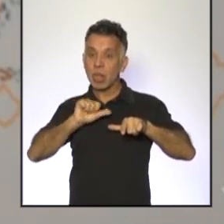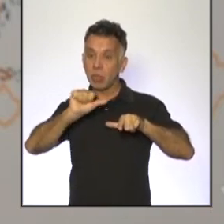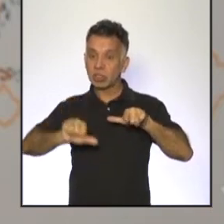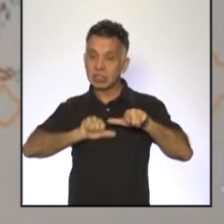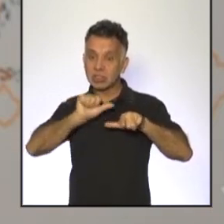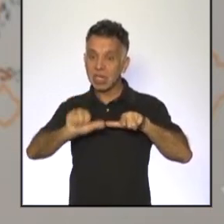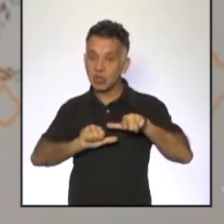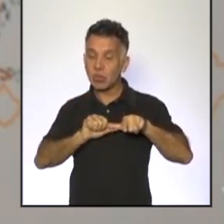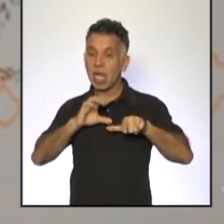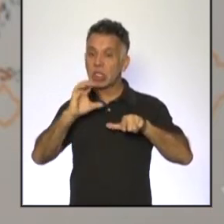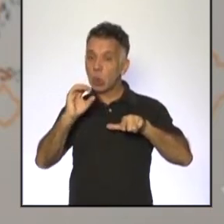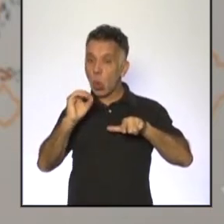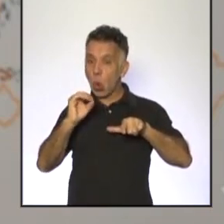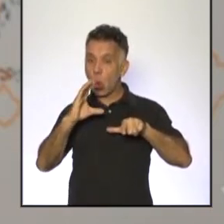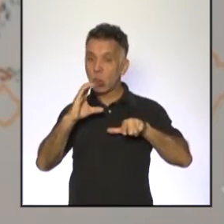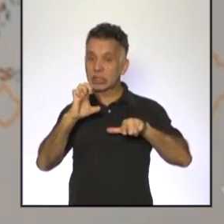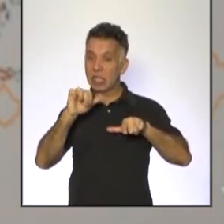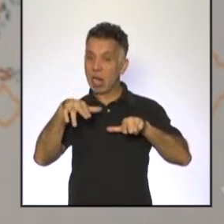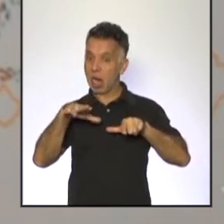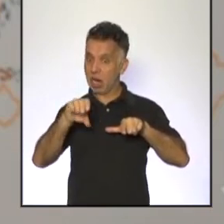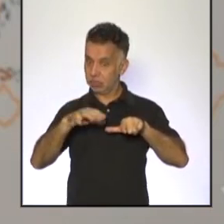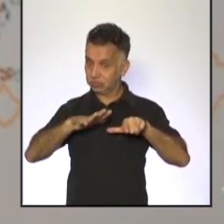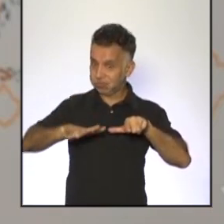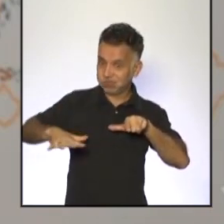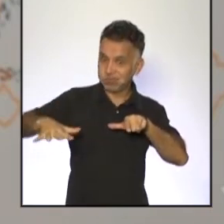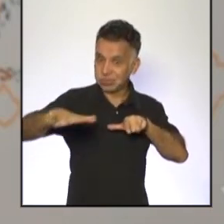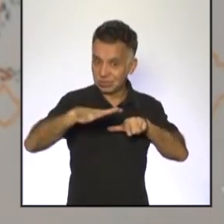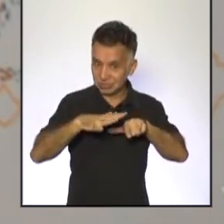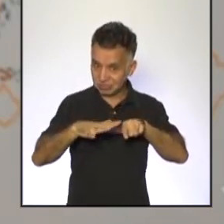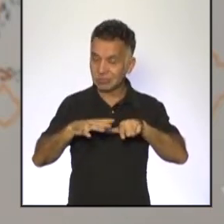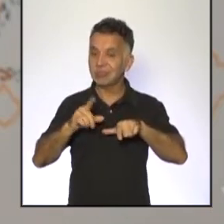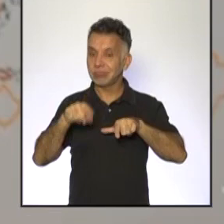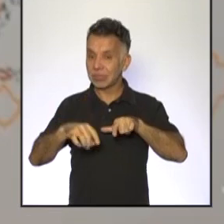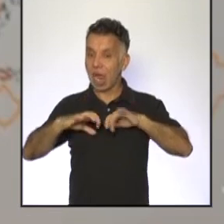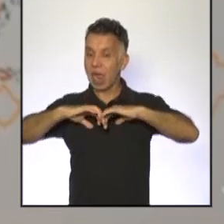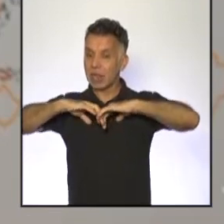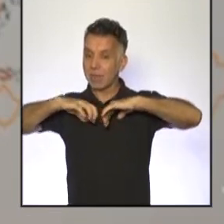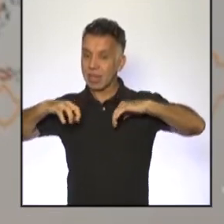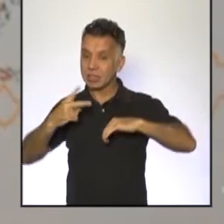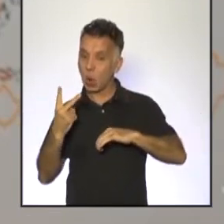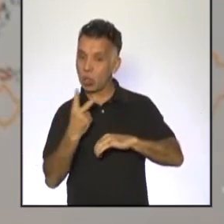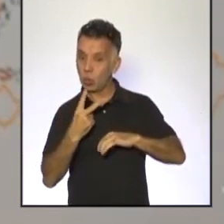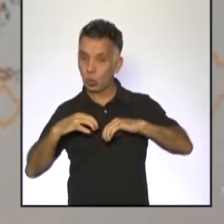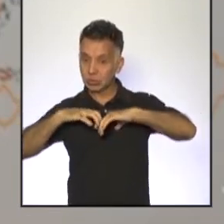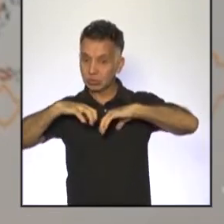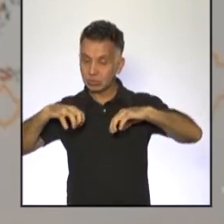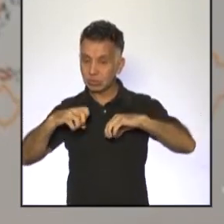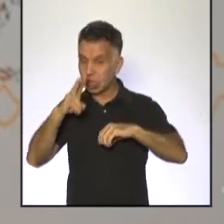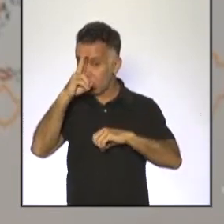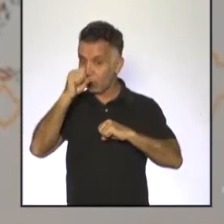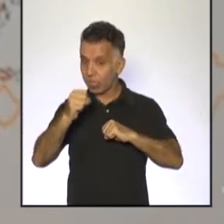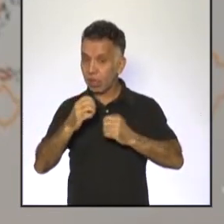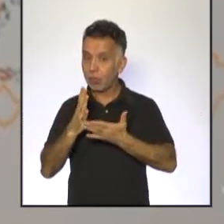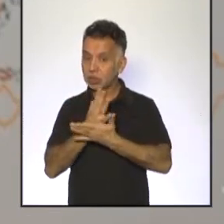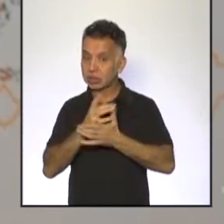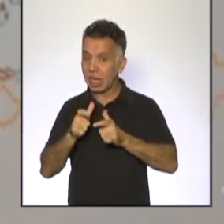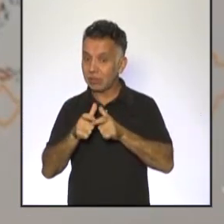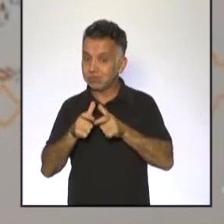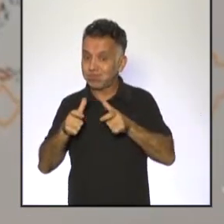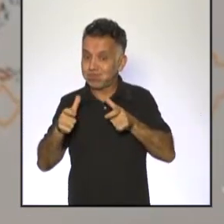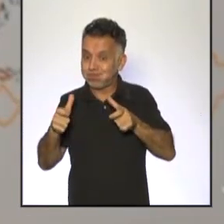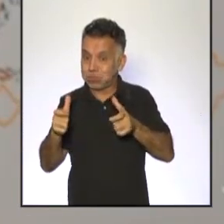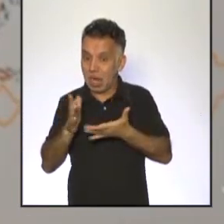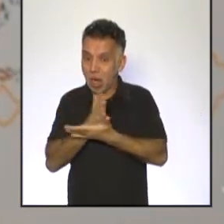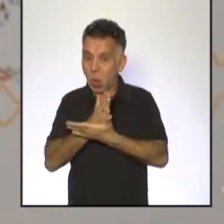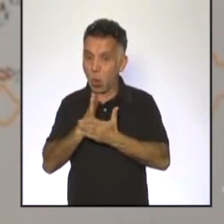cria separação da placa tectônica em duas. Essa separação pode ser tão forte, criando um espaço tão grande entre